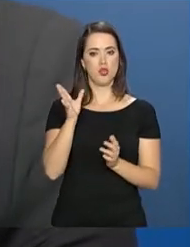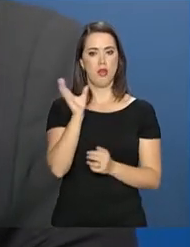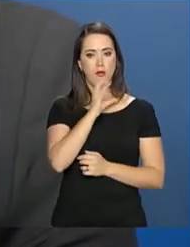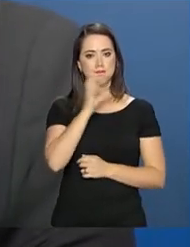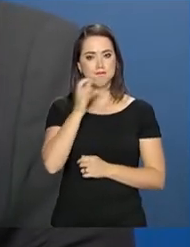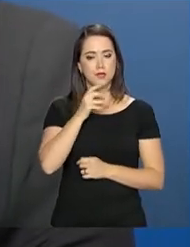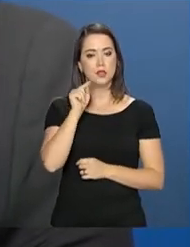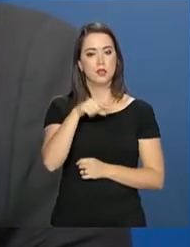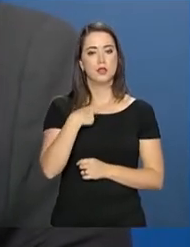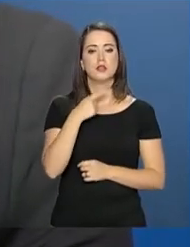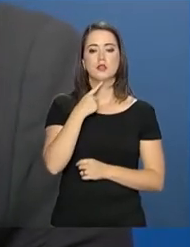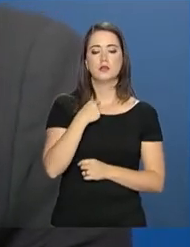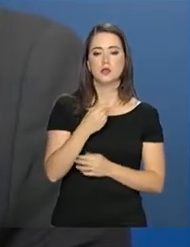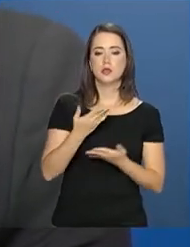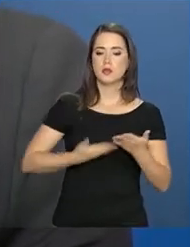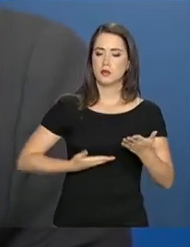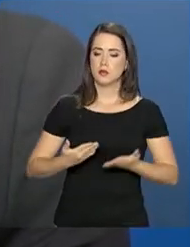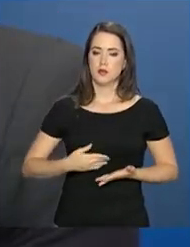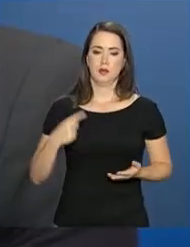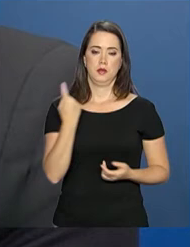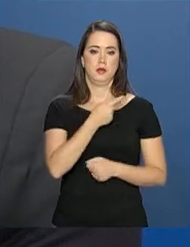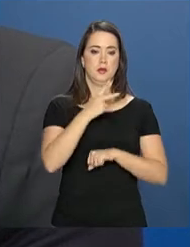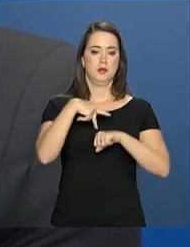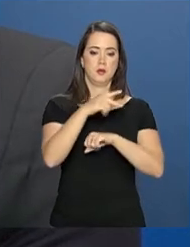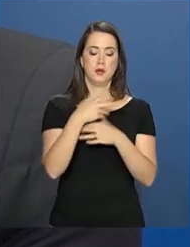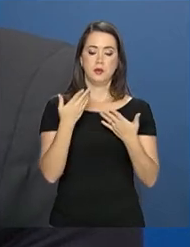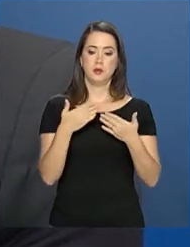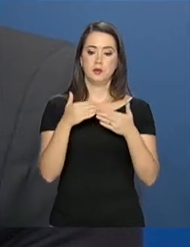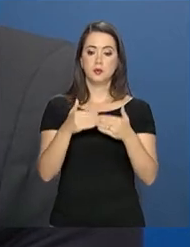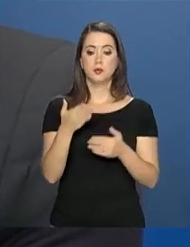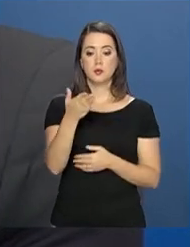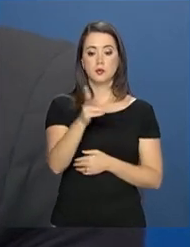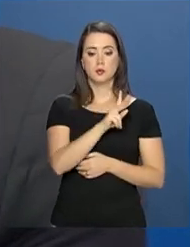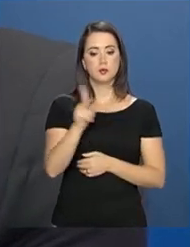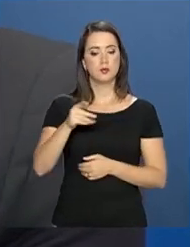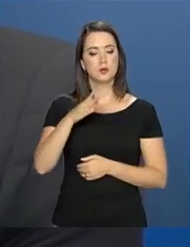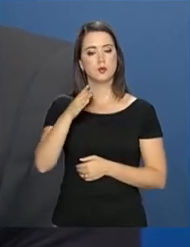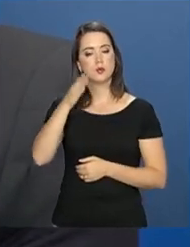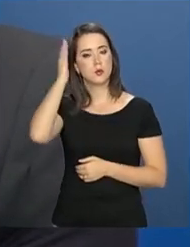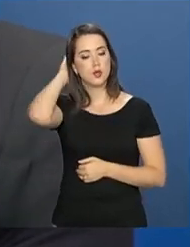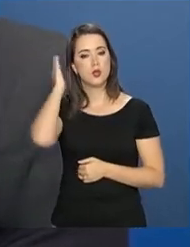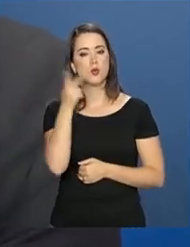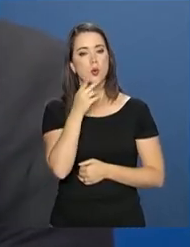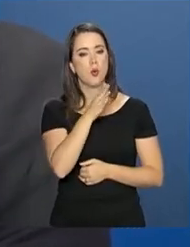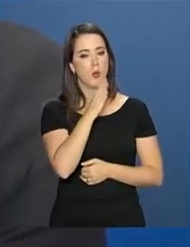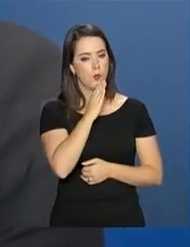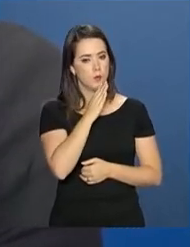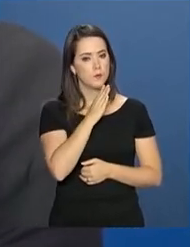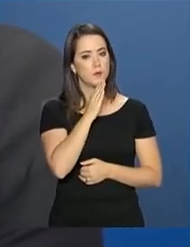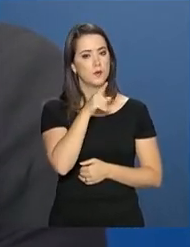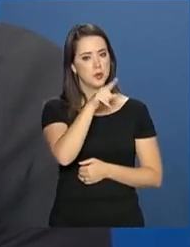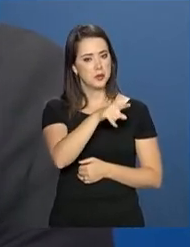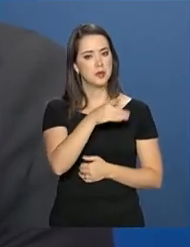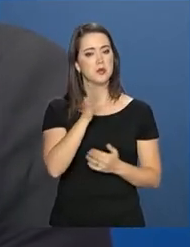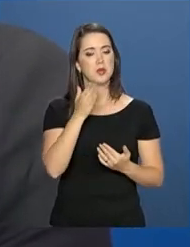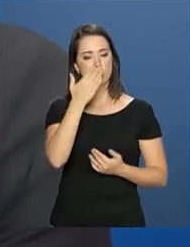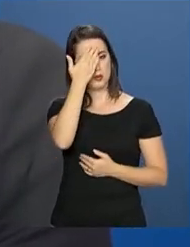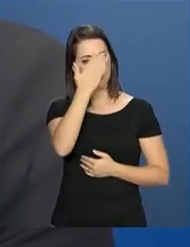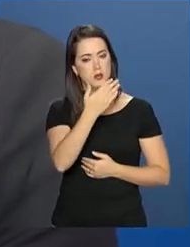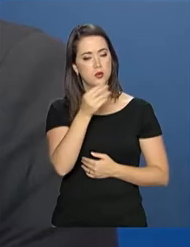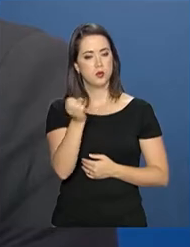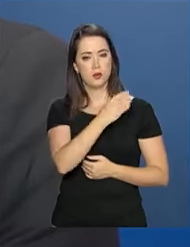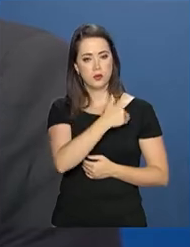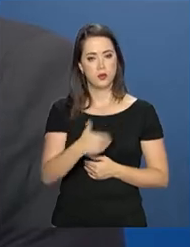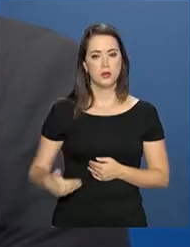no desejo de bem servir o nosso país fica aqui presidente o reconhecimento do novo governo